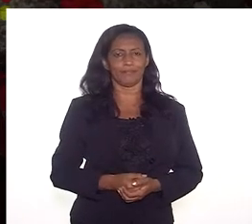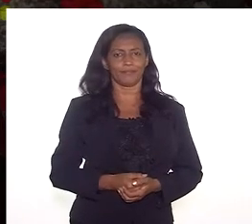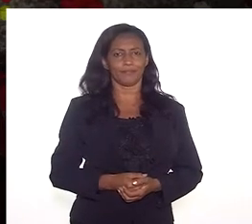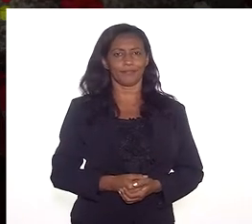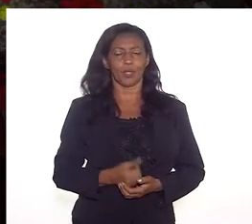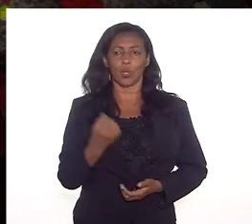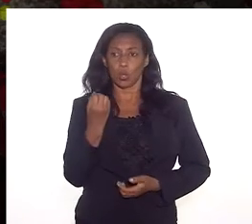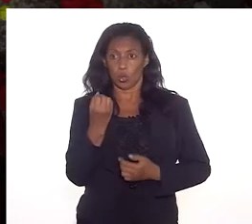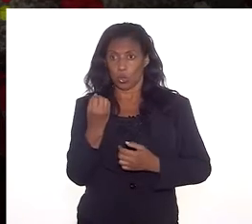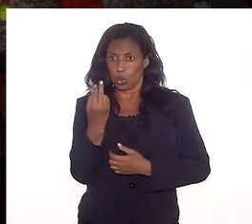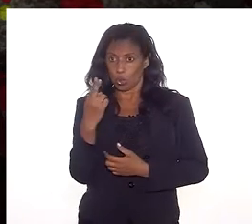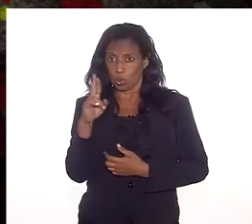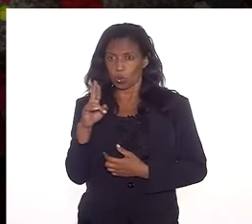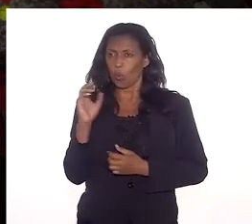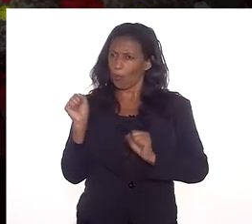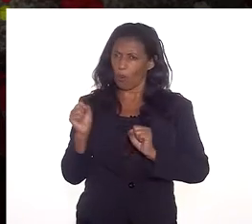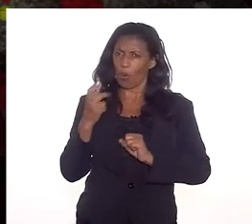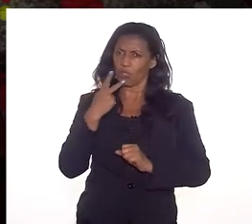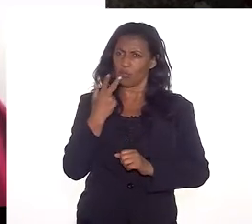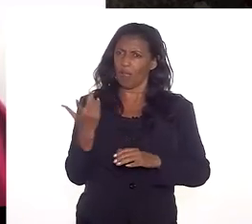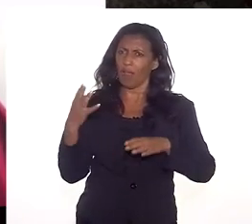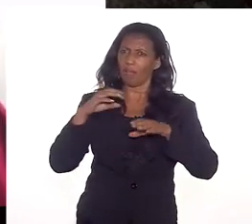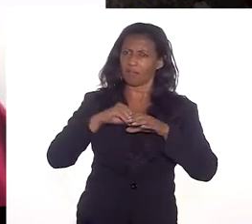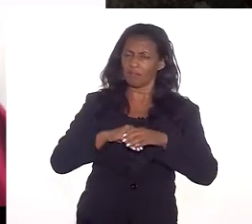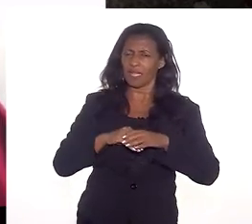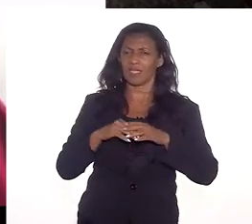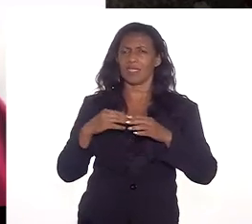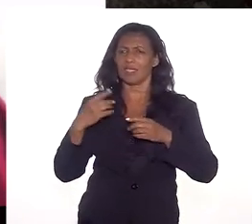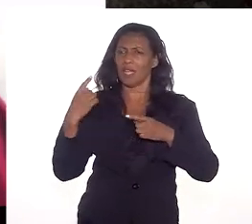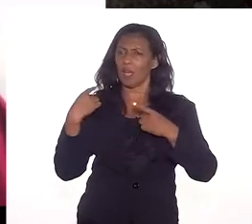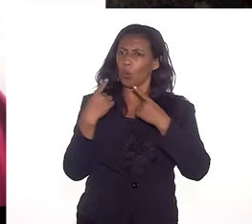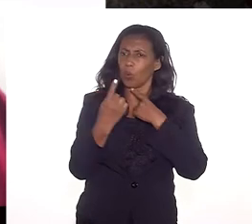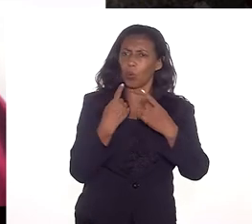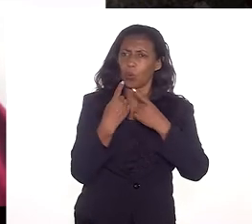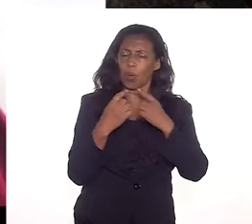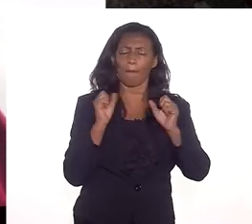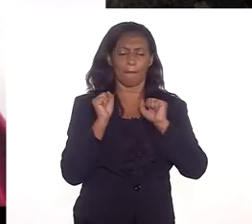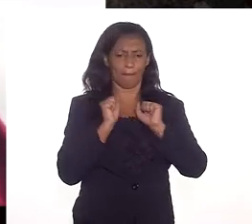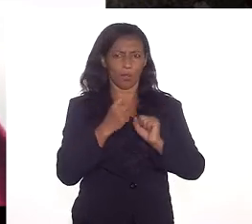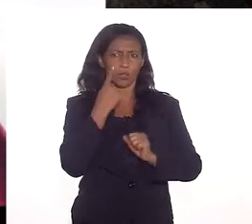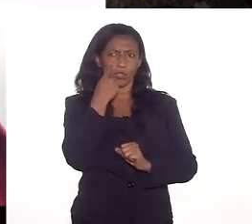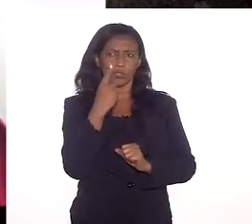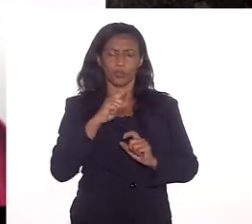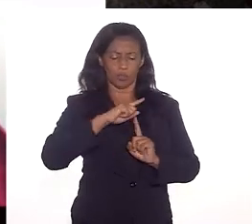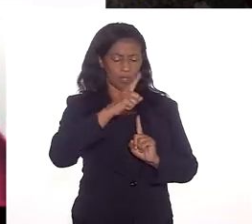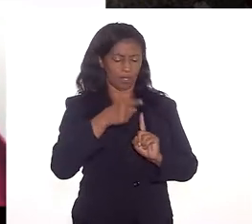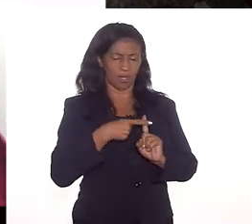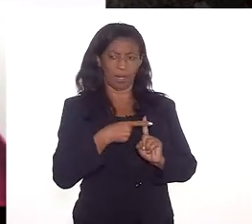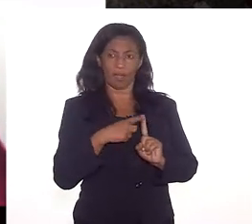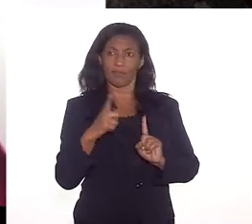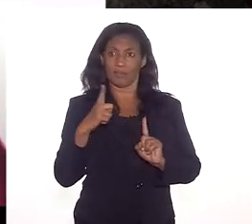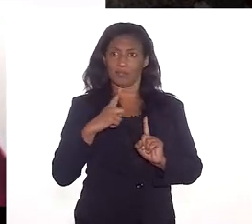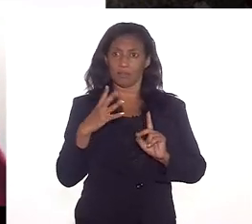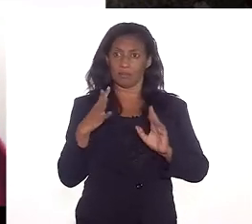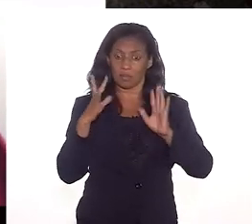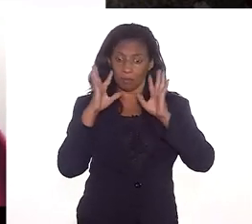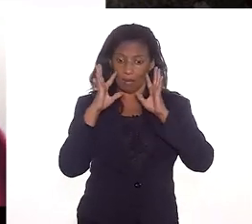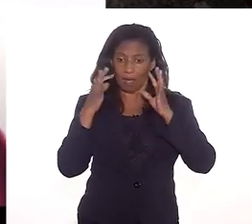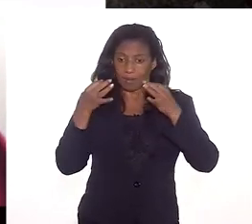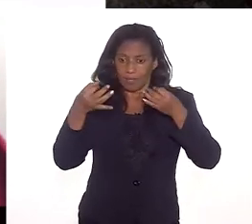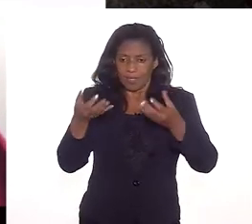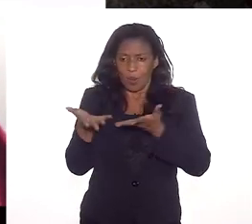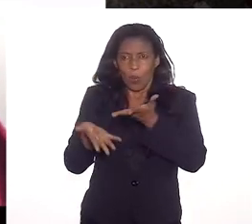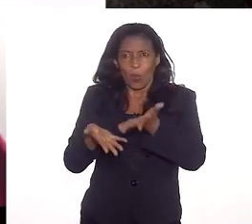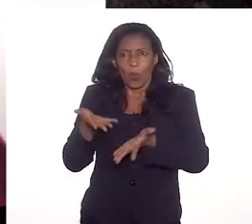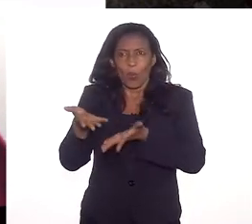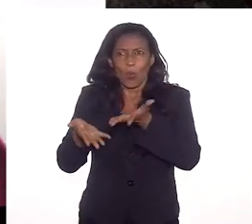José Paulo, se você quiser acrescentar alguma coisa a essa discussão, né? A gente viu que as grávidas agora estão tendo essa atenção